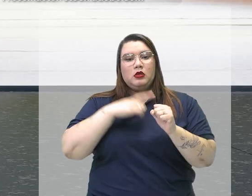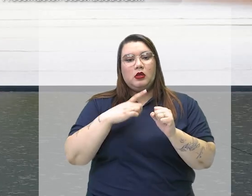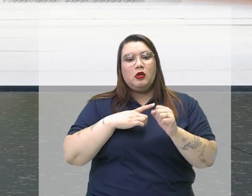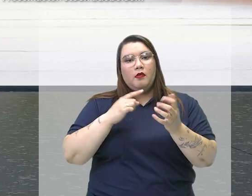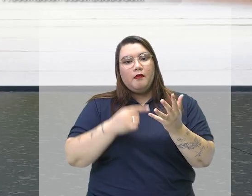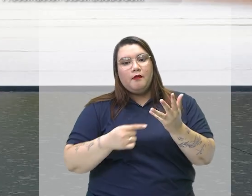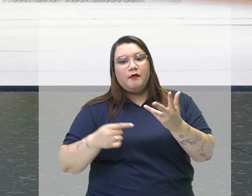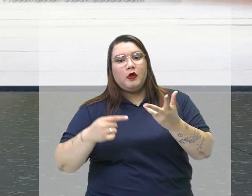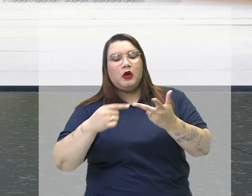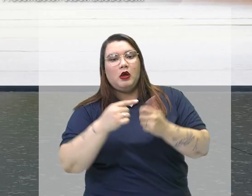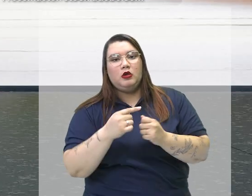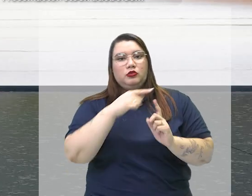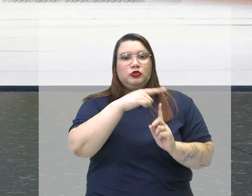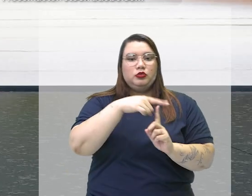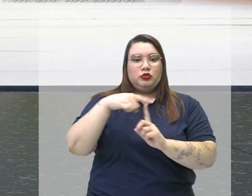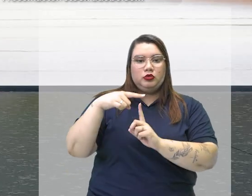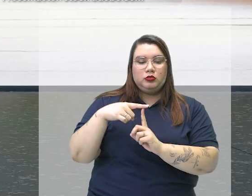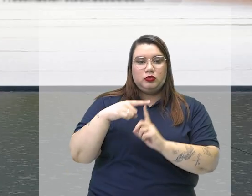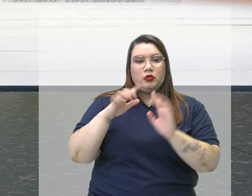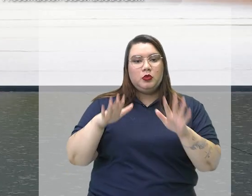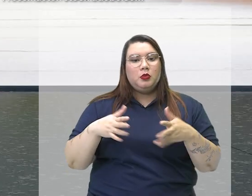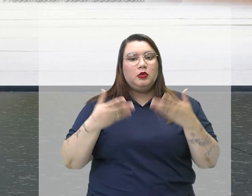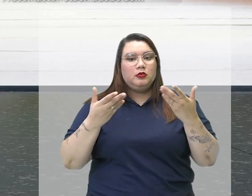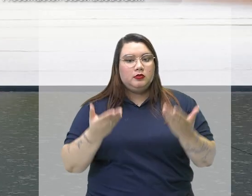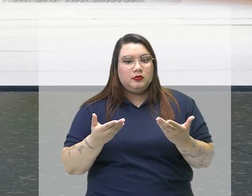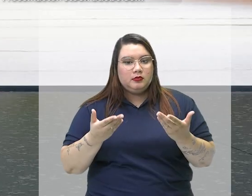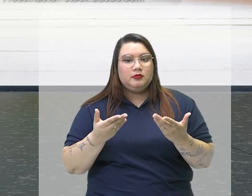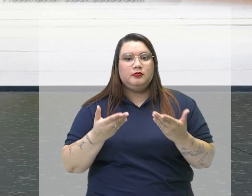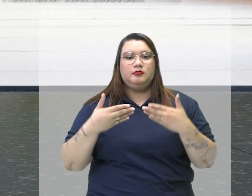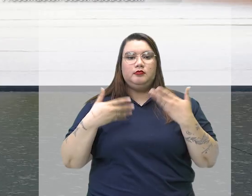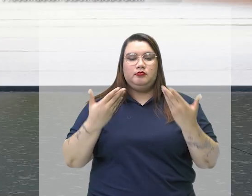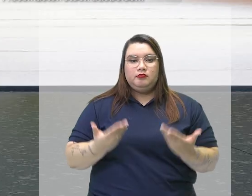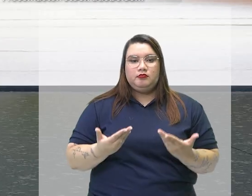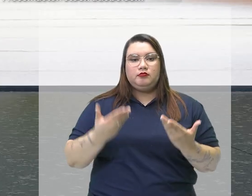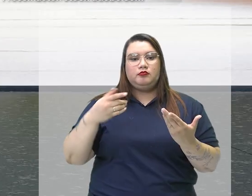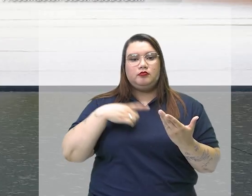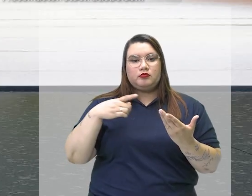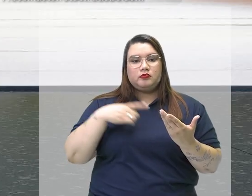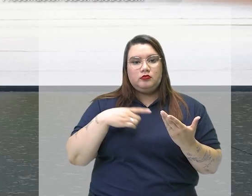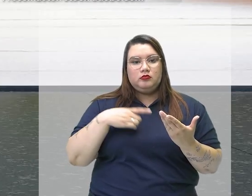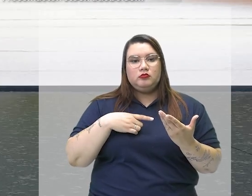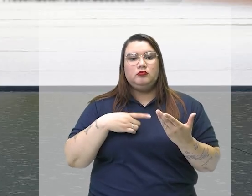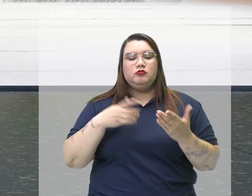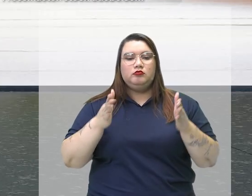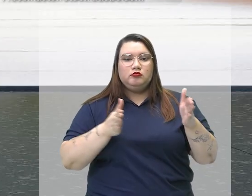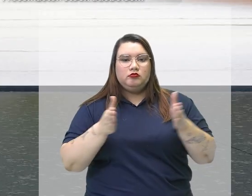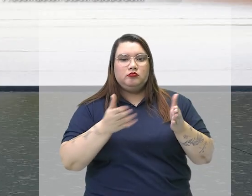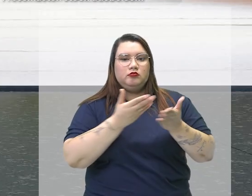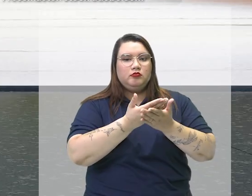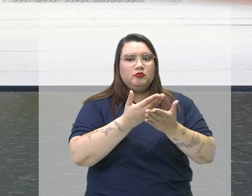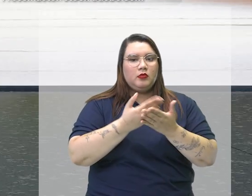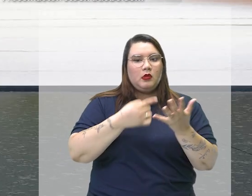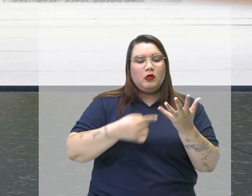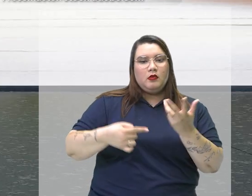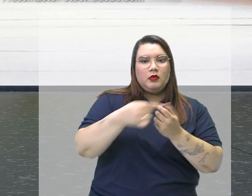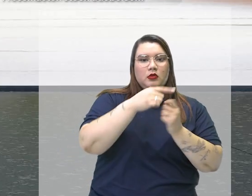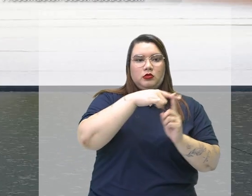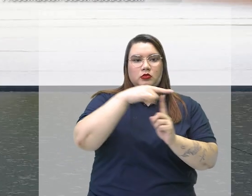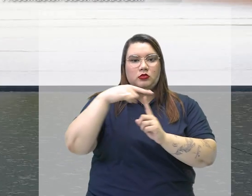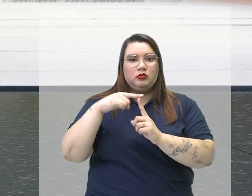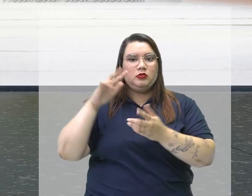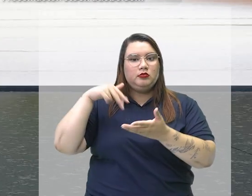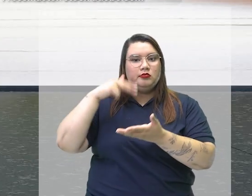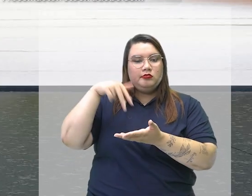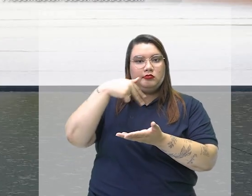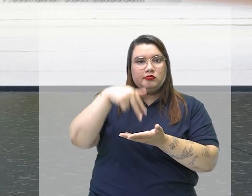ritmo, podendo assumir diferentes sentidos. Então, durante aí a nossa unidade, nós vimos vários tipos